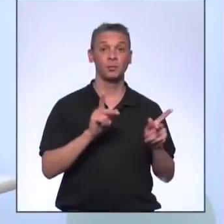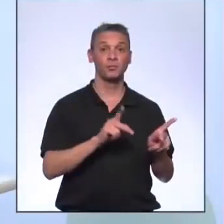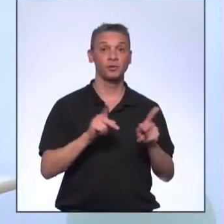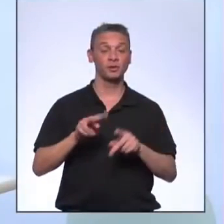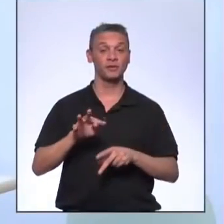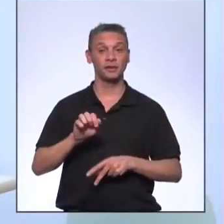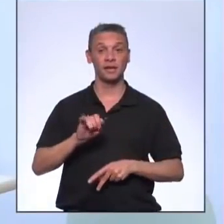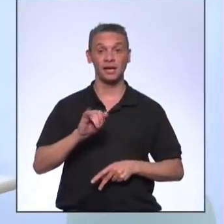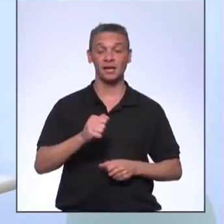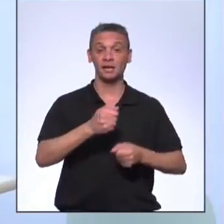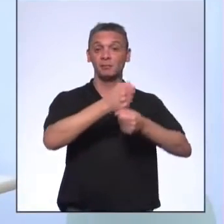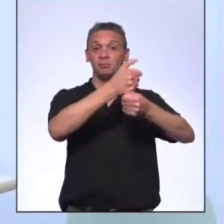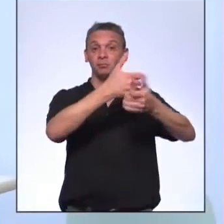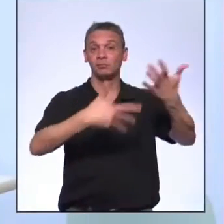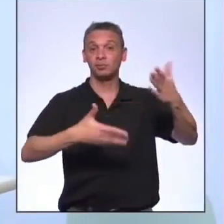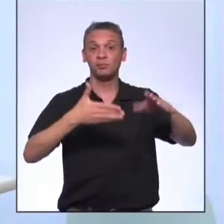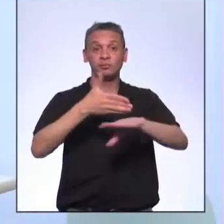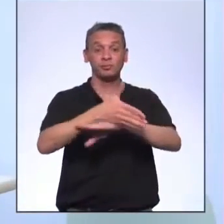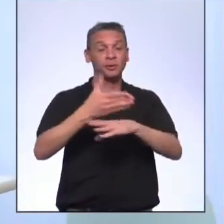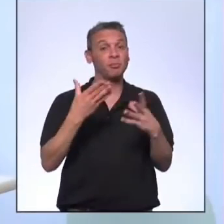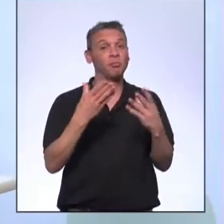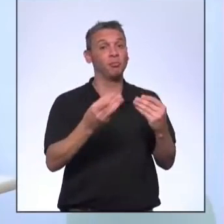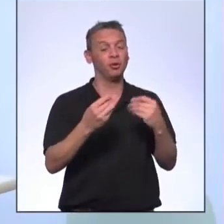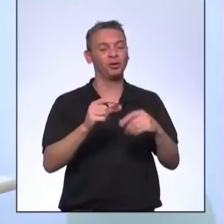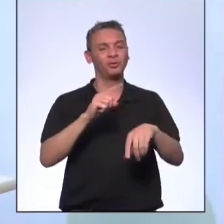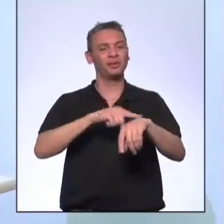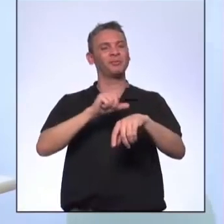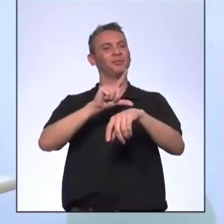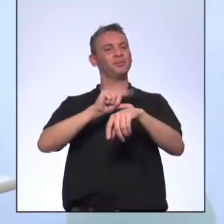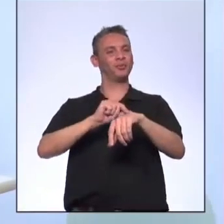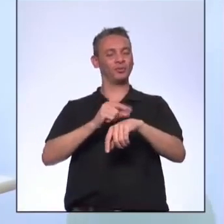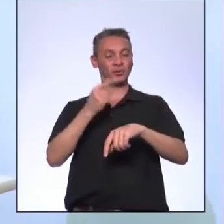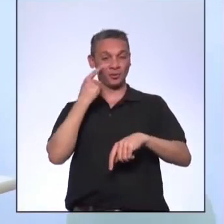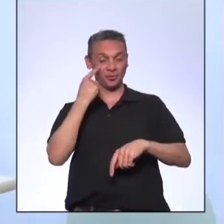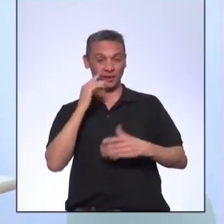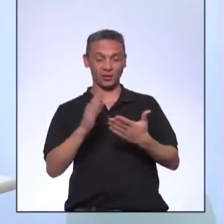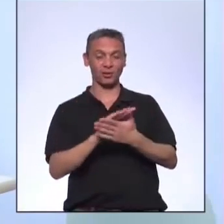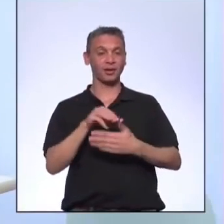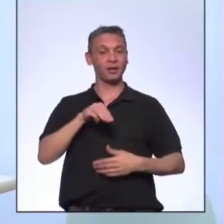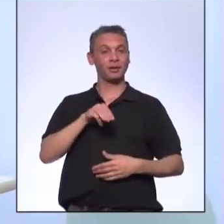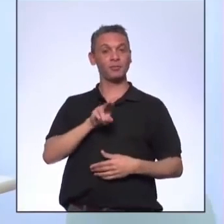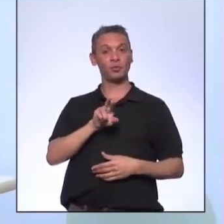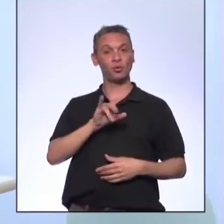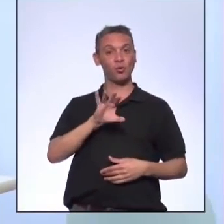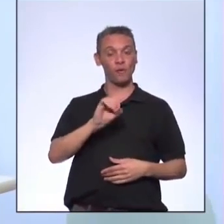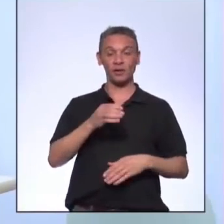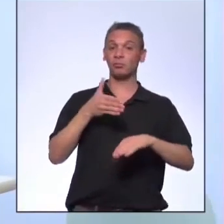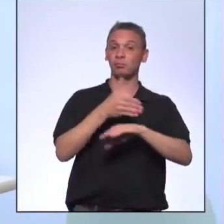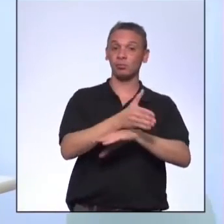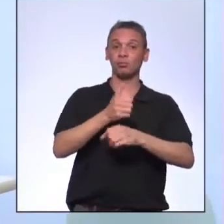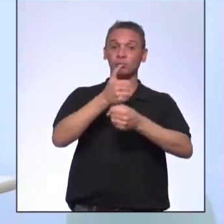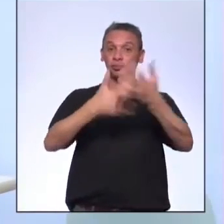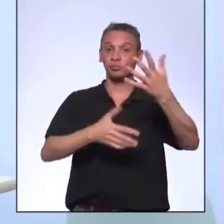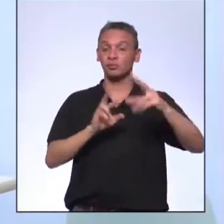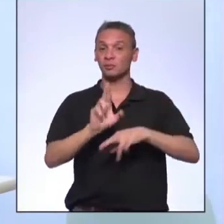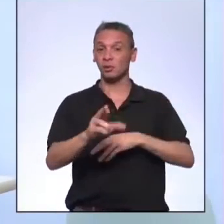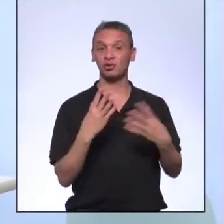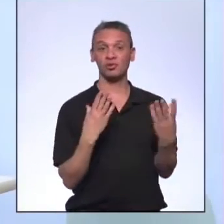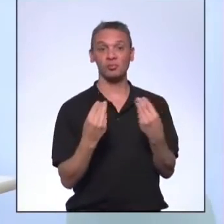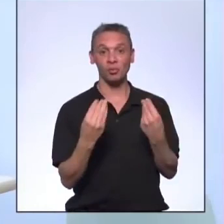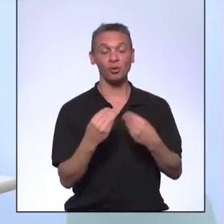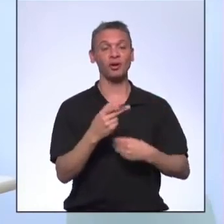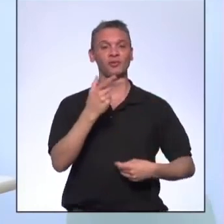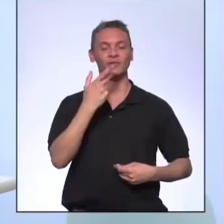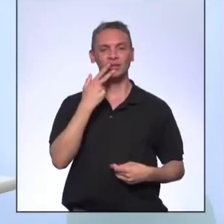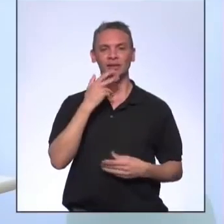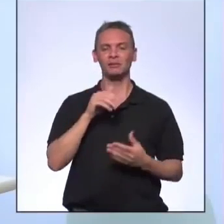Professora, muitas participações, foi pouquinho tempo, eu peguei algumas participações aqui. O Murilo está participando bastante, ele diz aqui, depois de